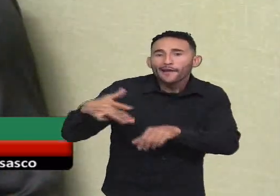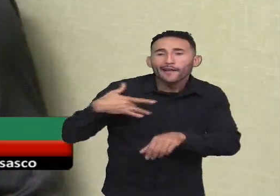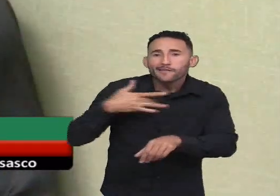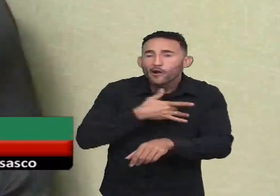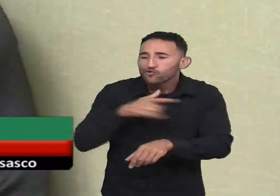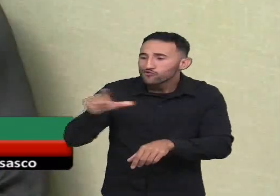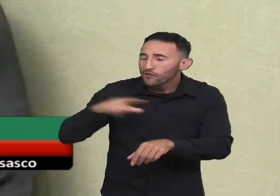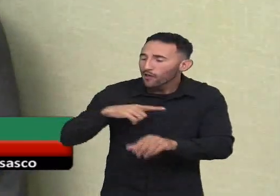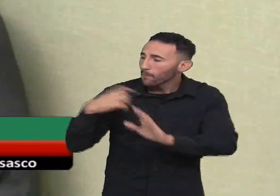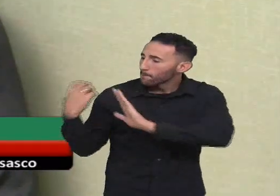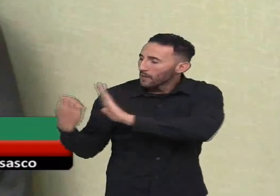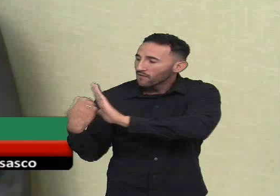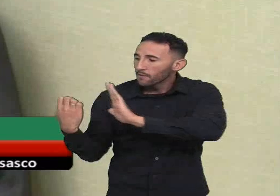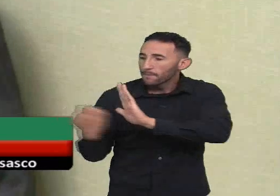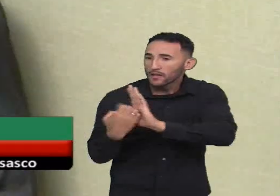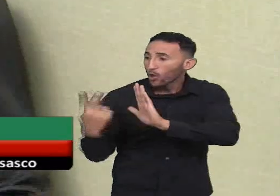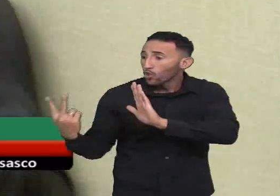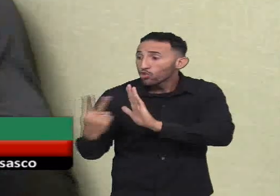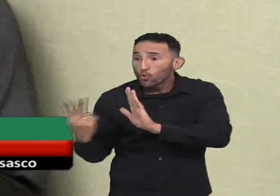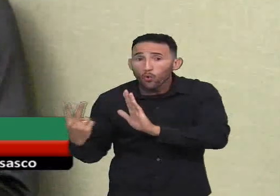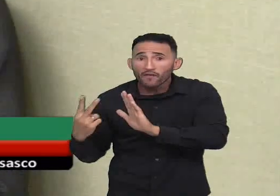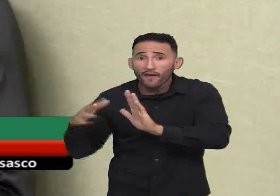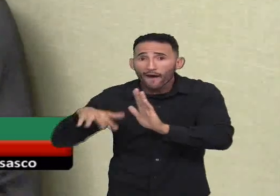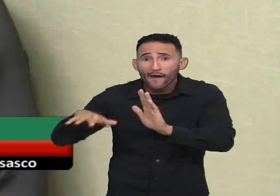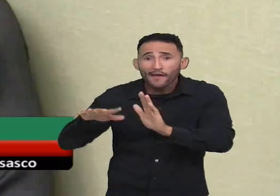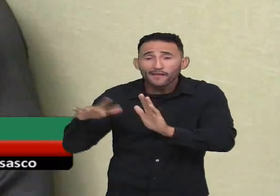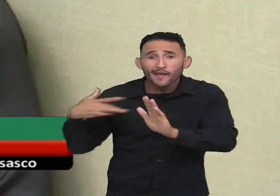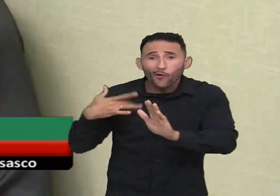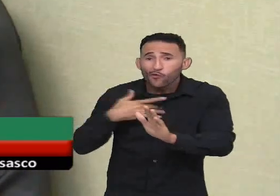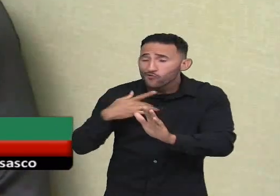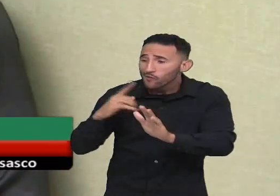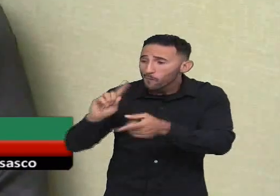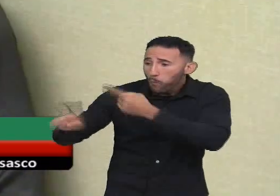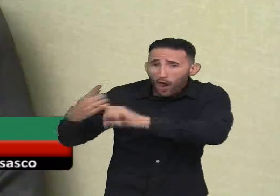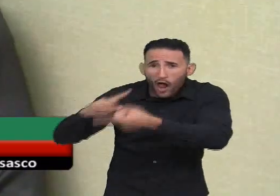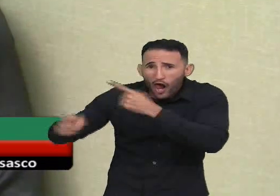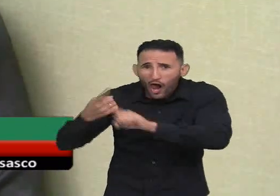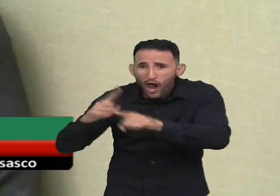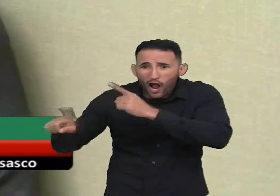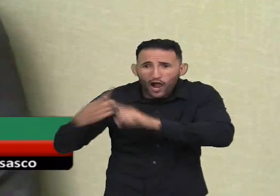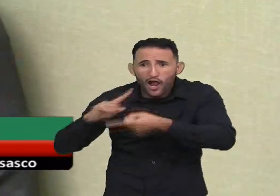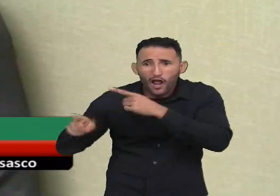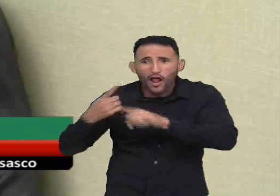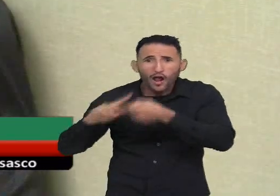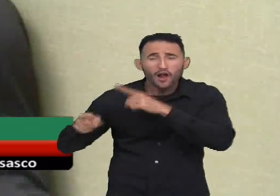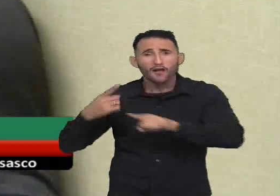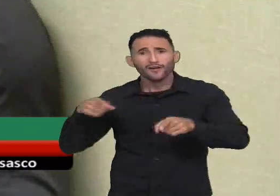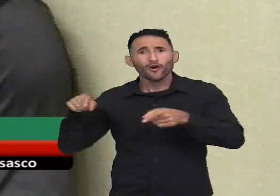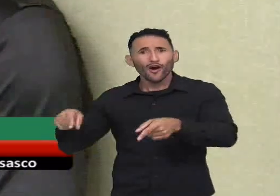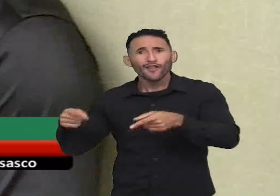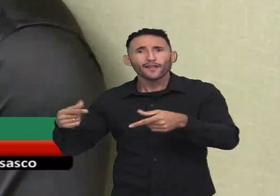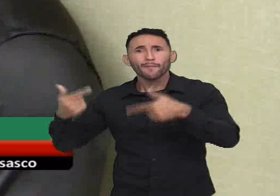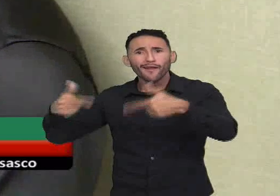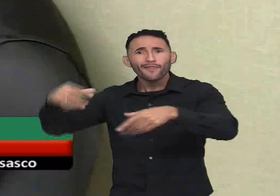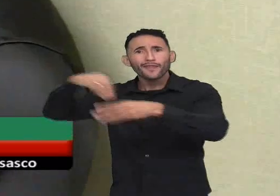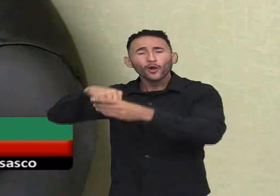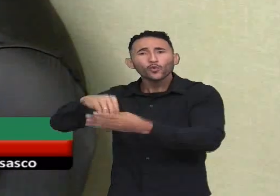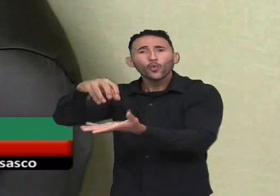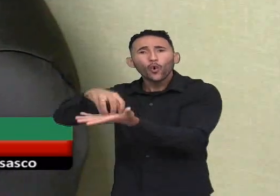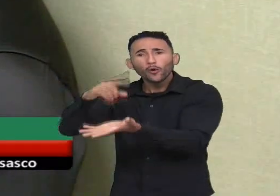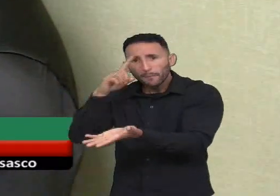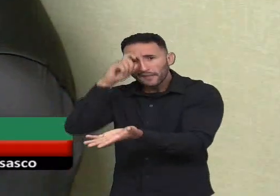de duas empresas na saúde, principalmente que estão atuando na maternidade Amador Aguiar? Como que a gente vai apurar